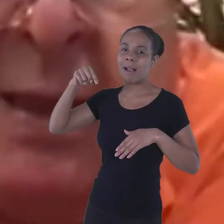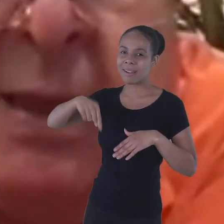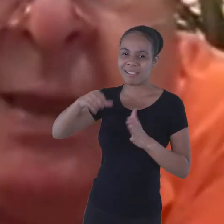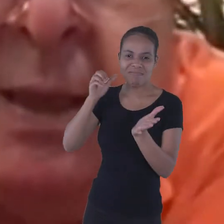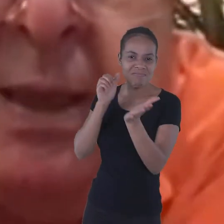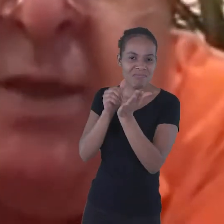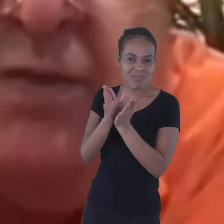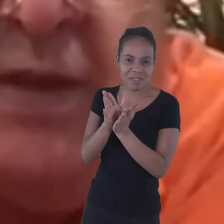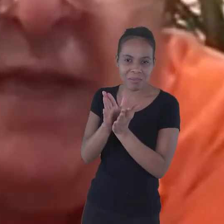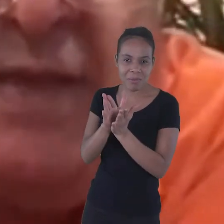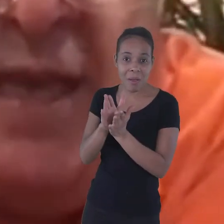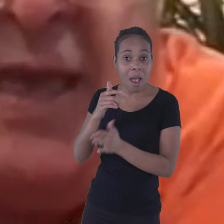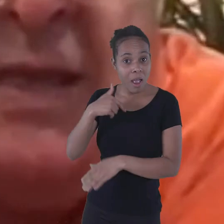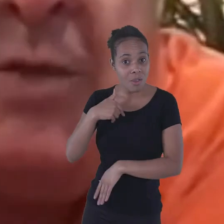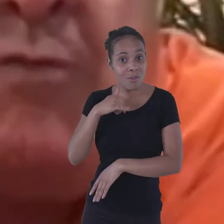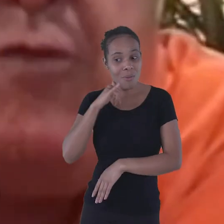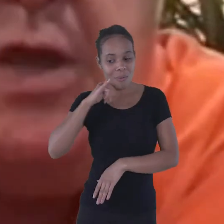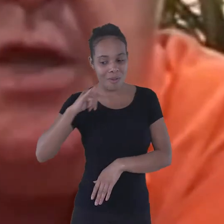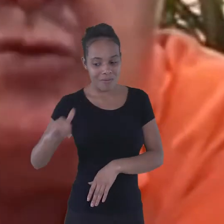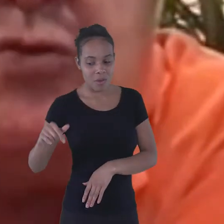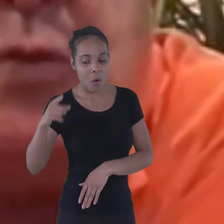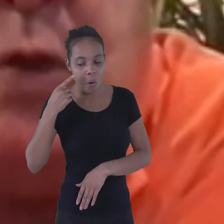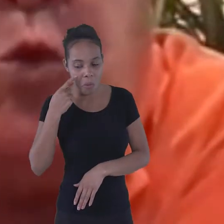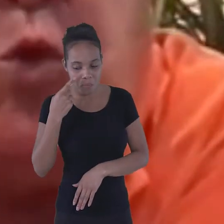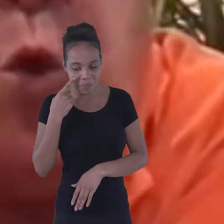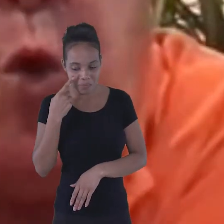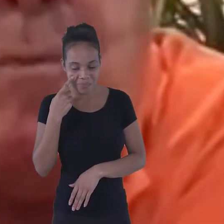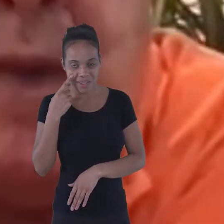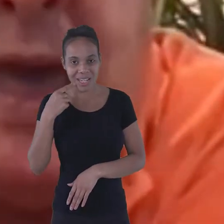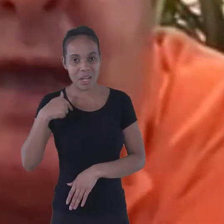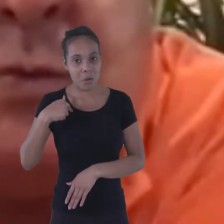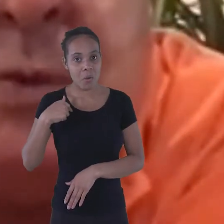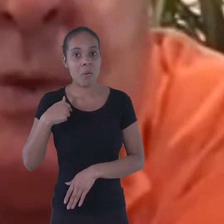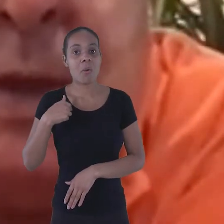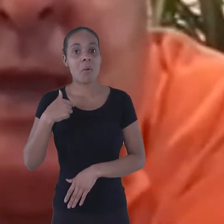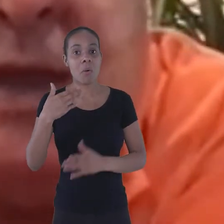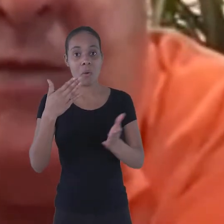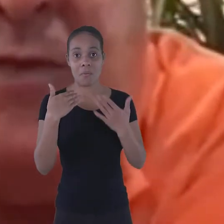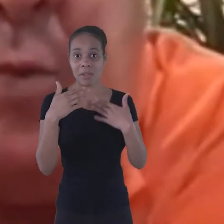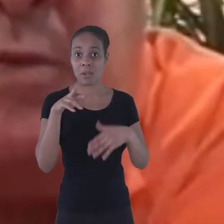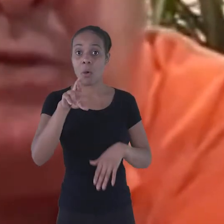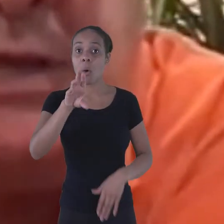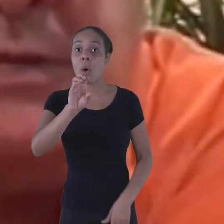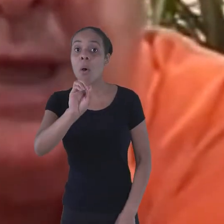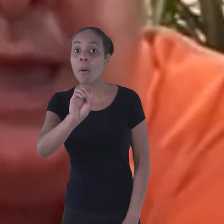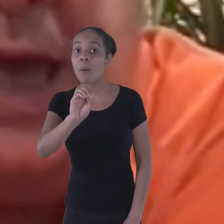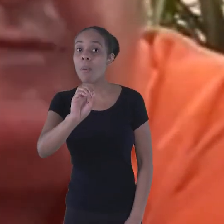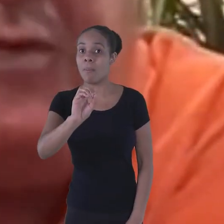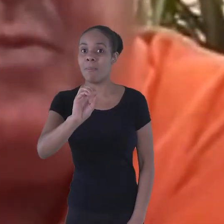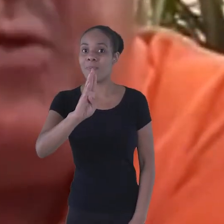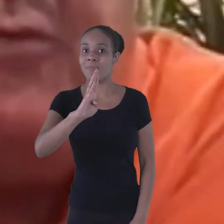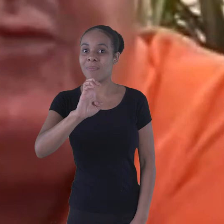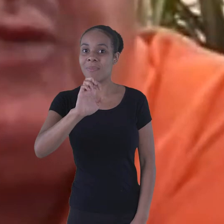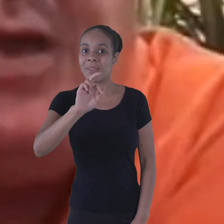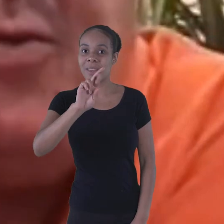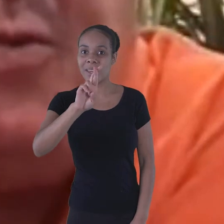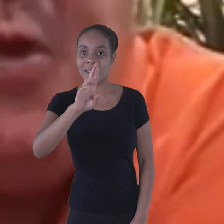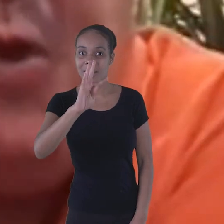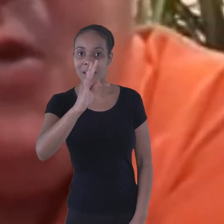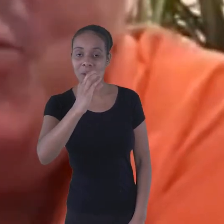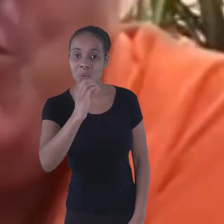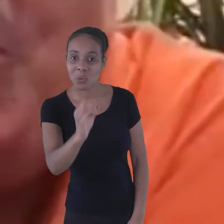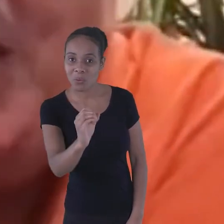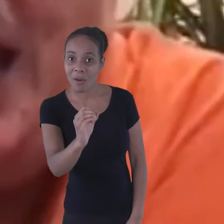Zezé. Eu falei, Zezé, então foi isso, é o doutor Roberto que falou para você. Ela falou, meu